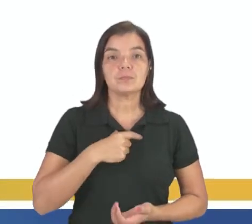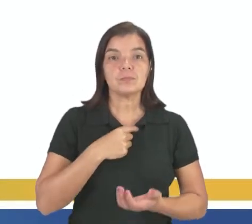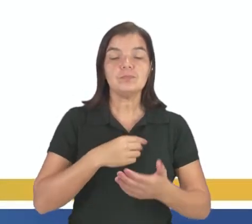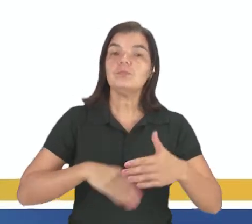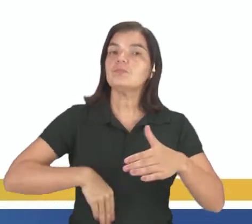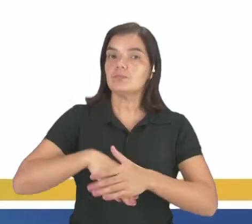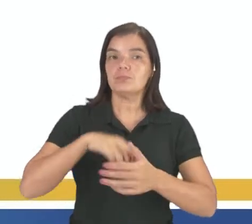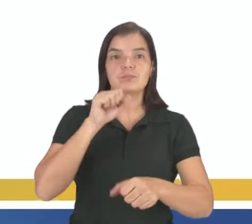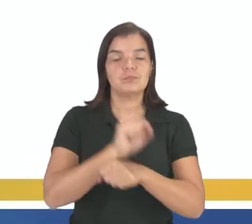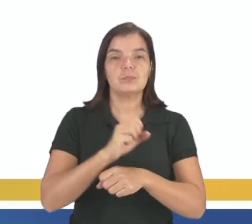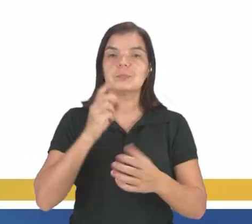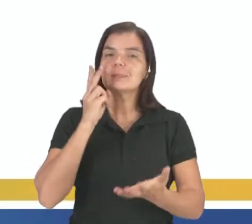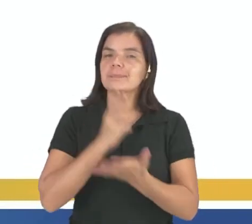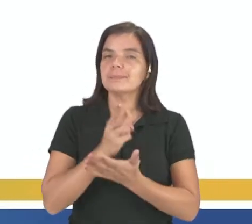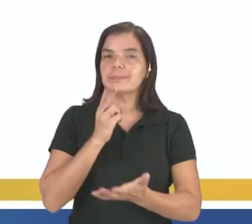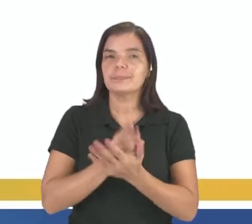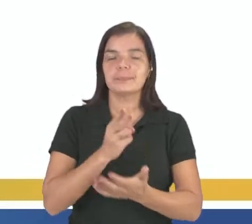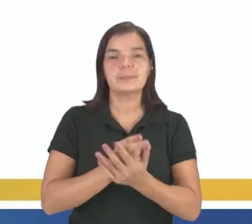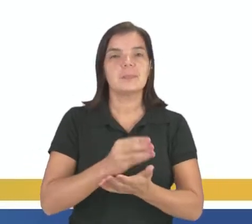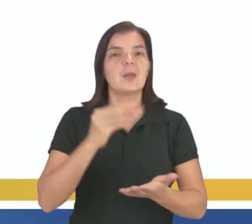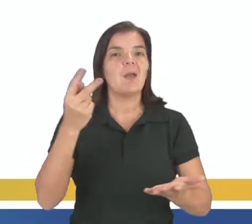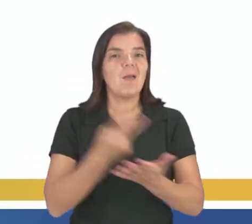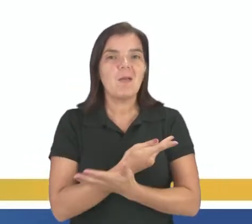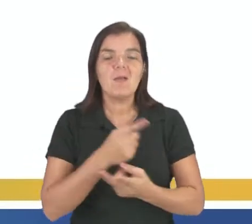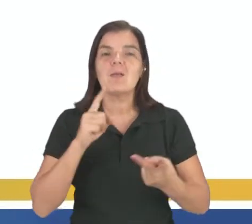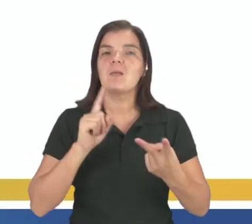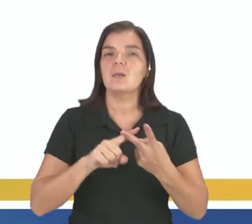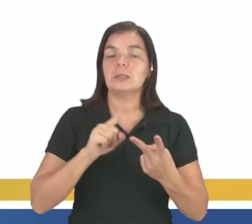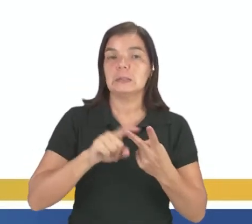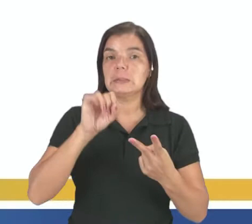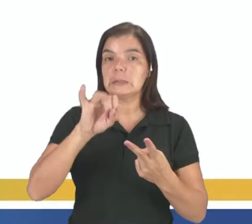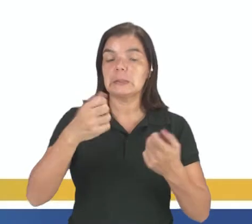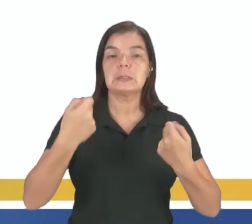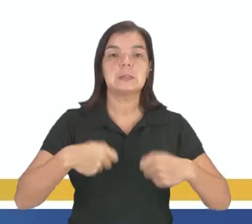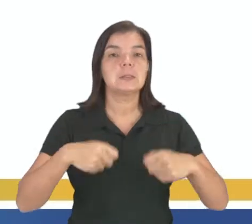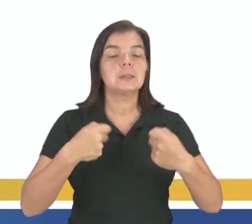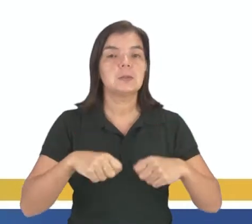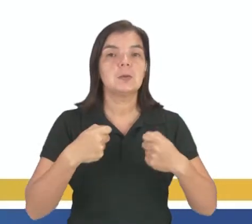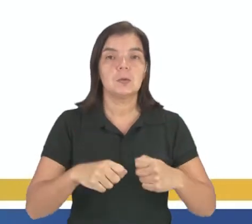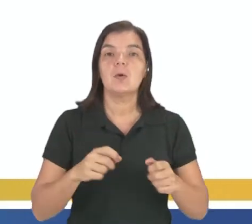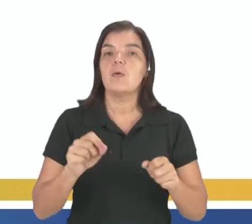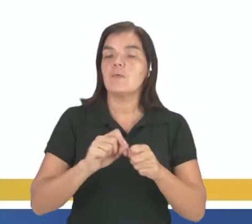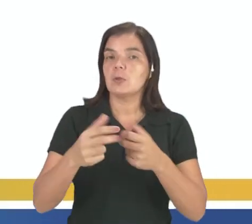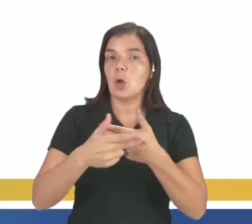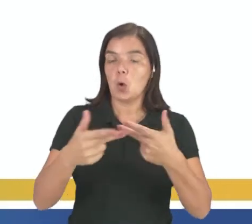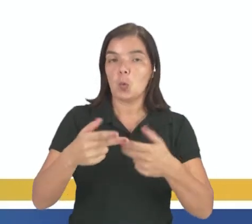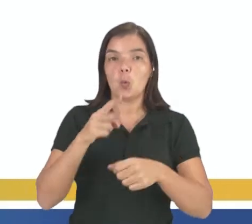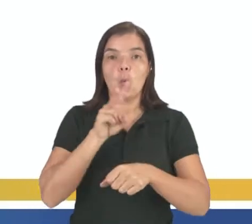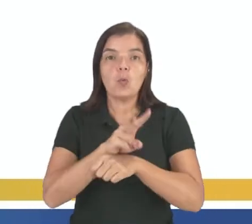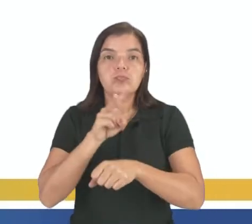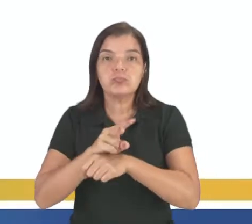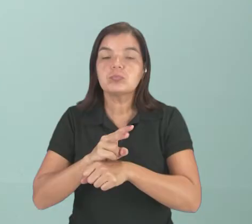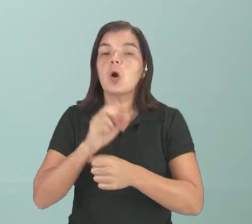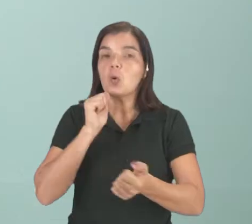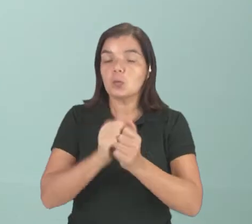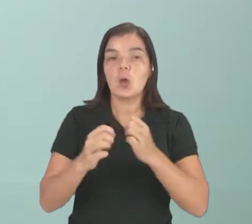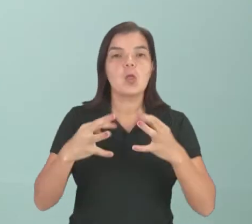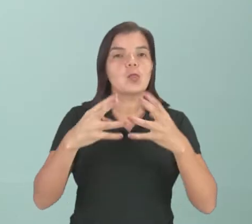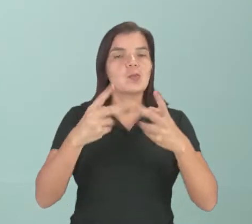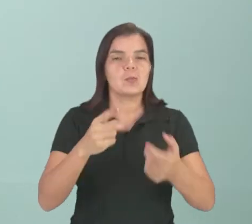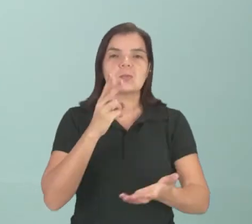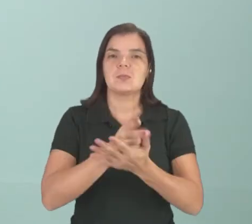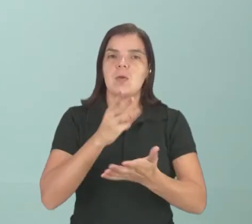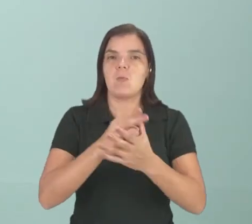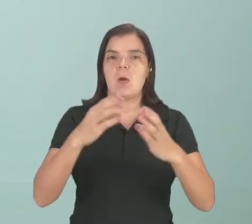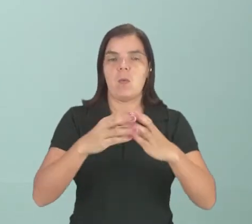partir de parada todas as vezes falta se precisar de fazer algum atendimento algum jogador todas